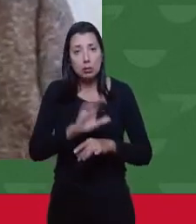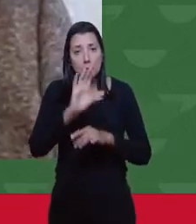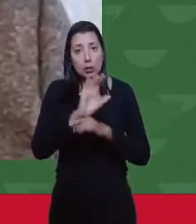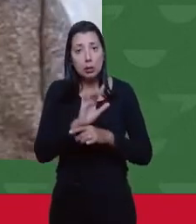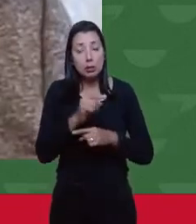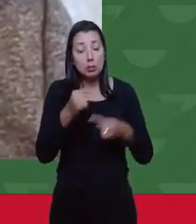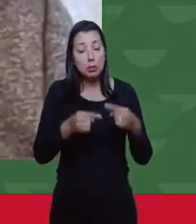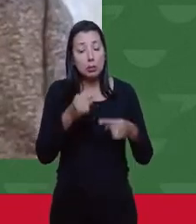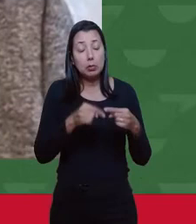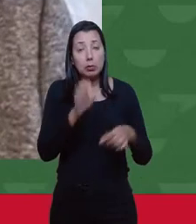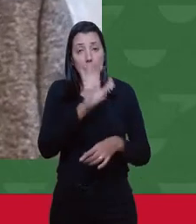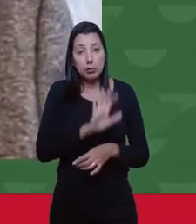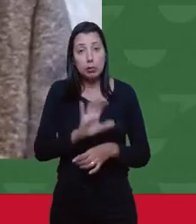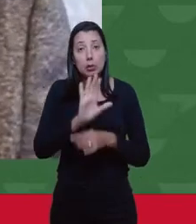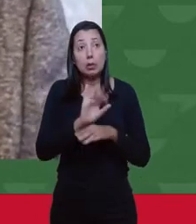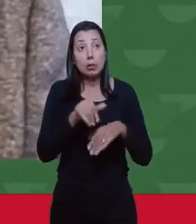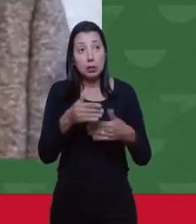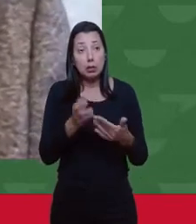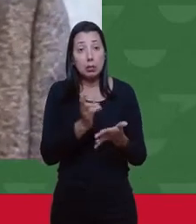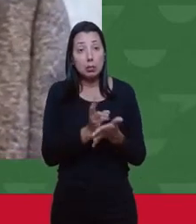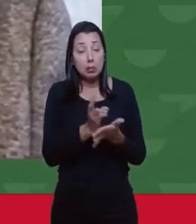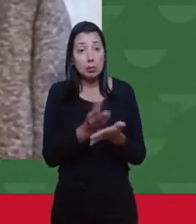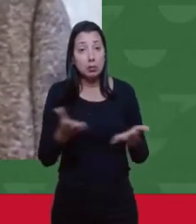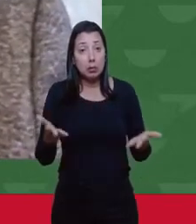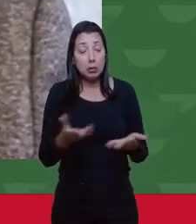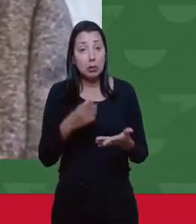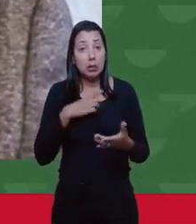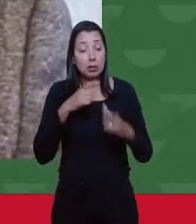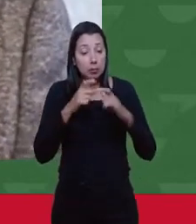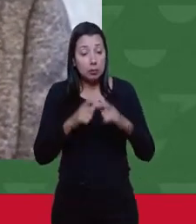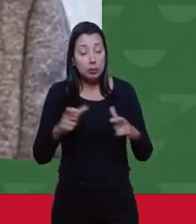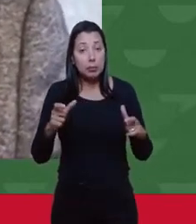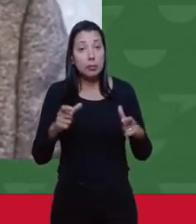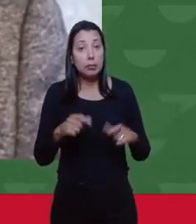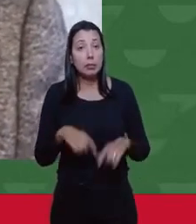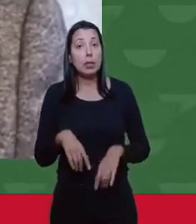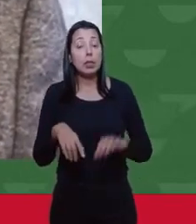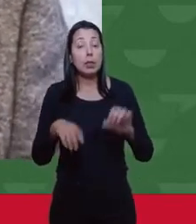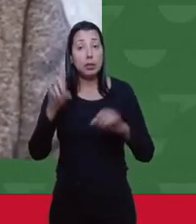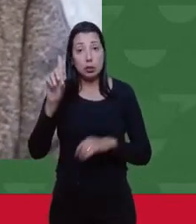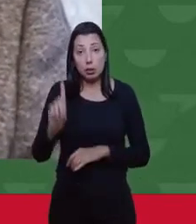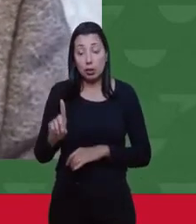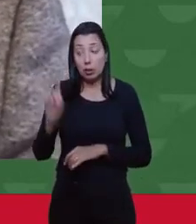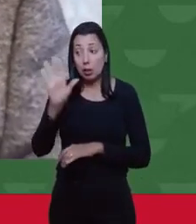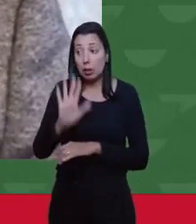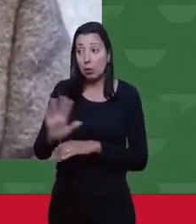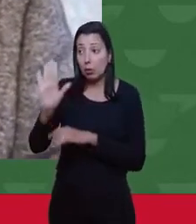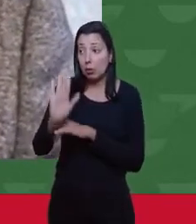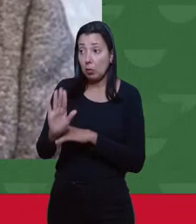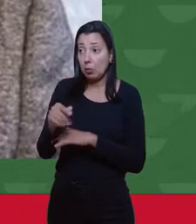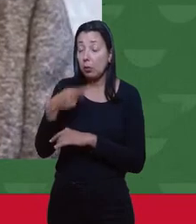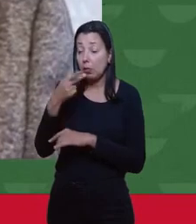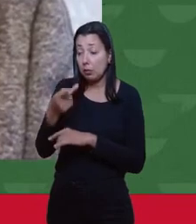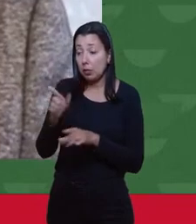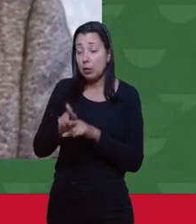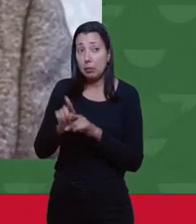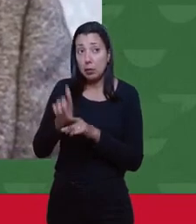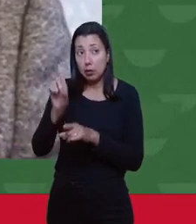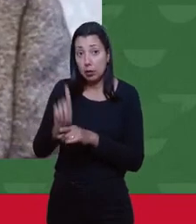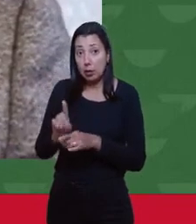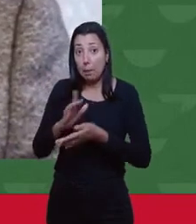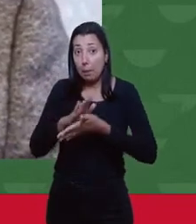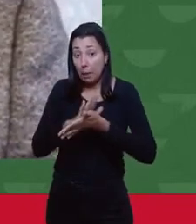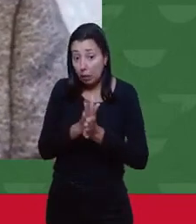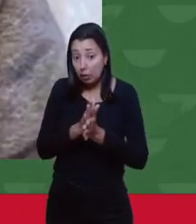viraram políticas de Estado. Então, mesmo no momento em que há um crescimento da extrema-direita na Europa, e o discurso da extrema-direita é